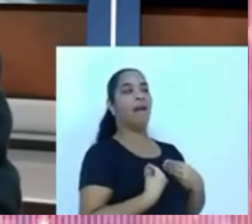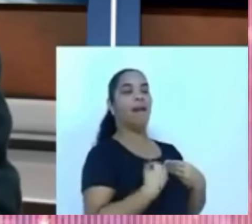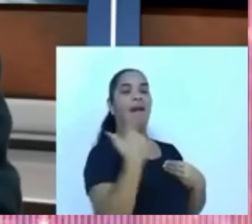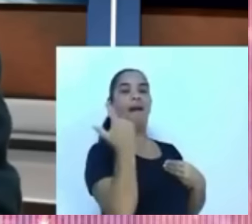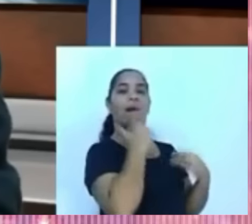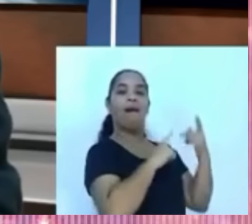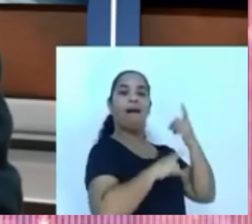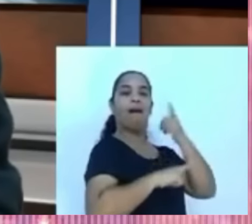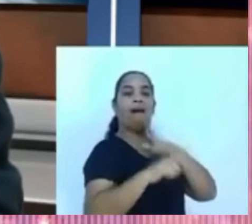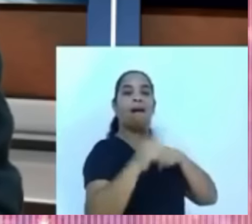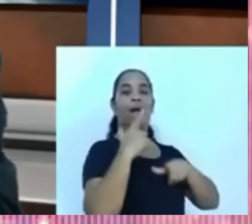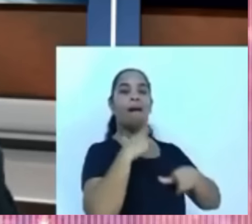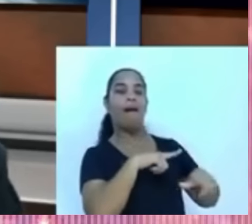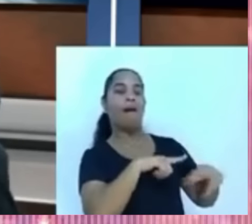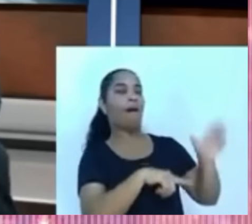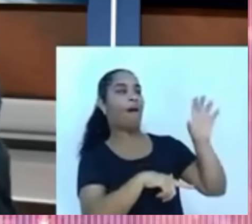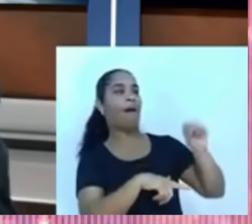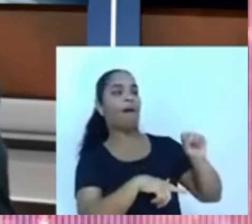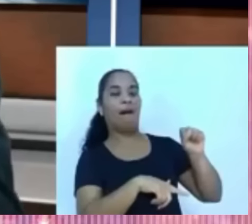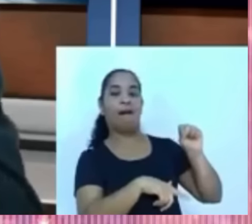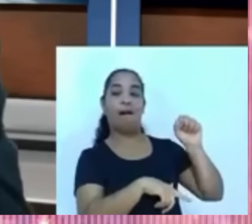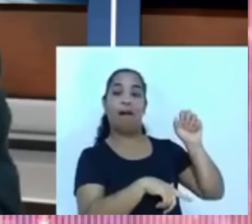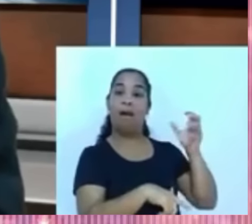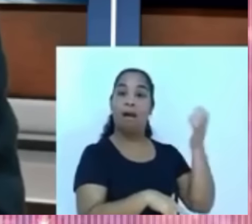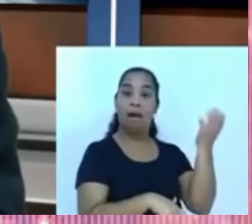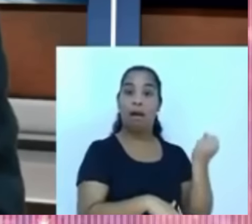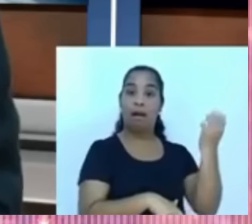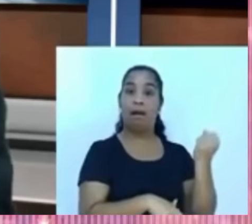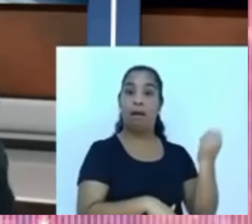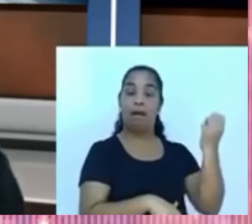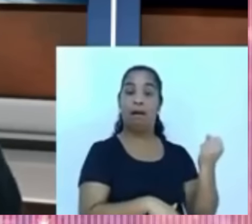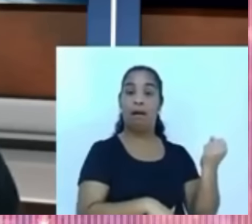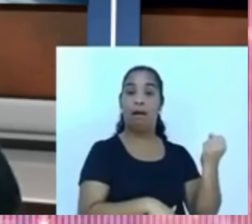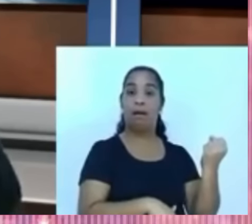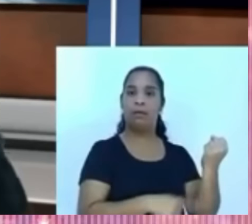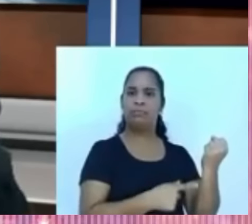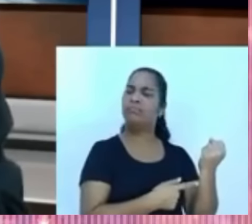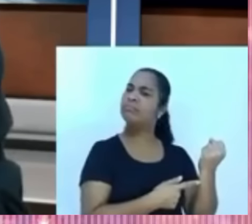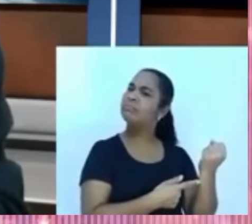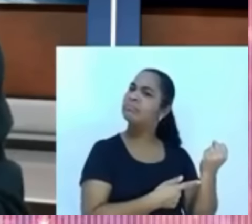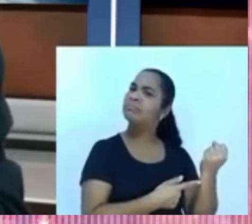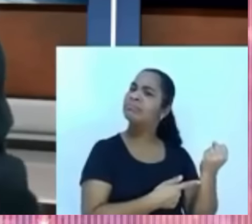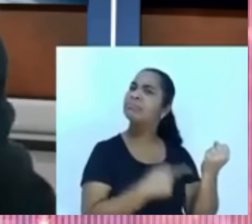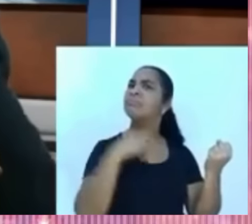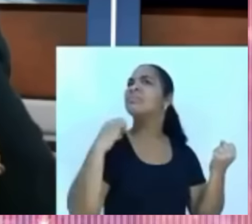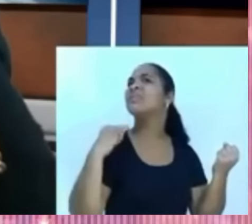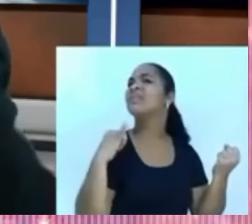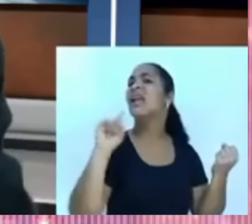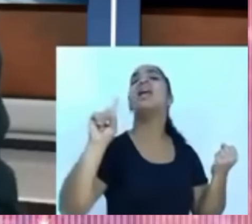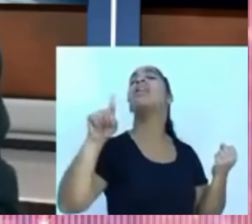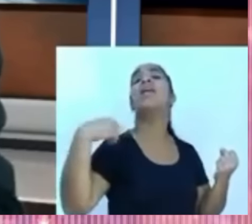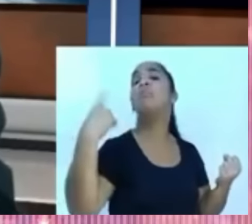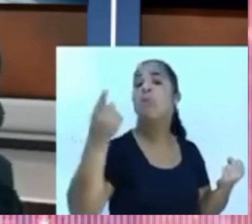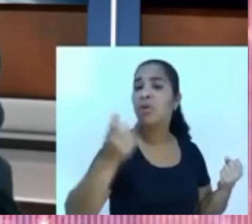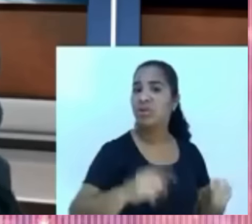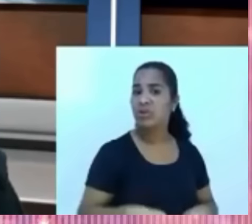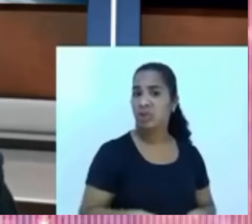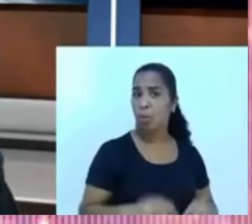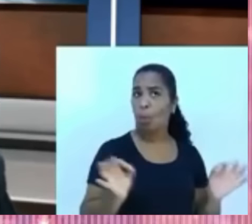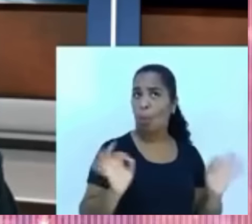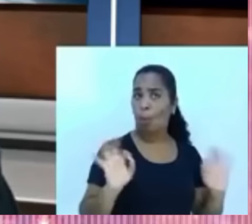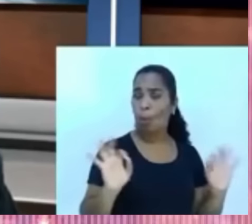não acreditava e outro materialista disse mas esse por acaso não tiveram depois ué mas foi muito